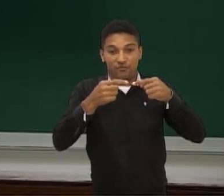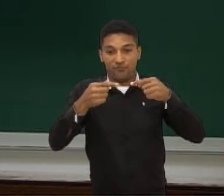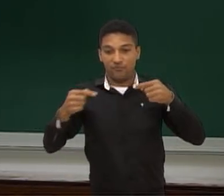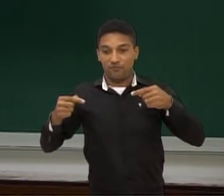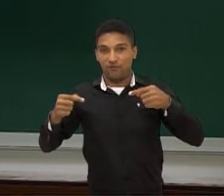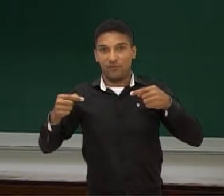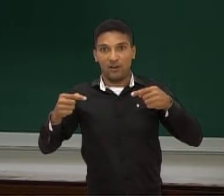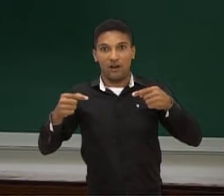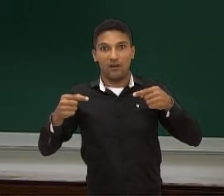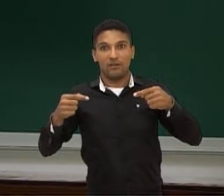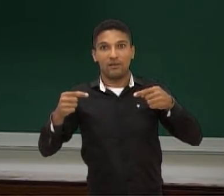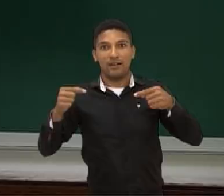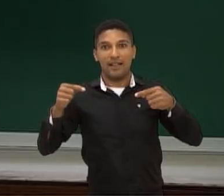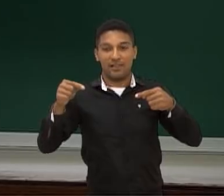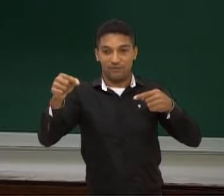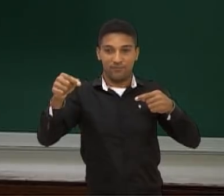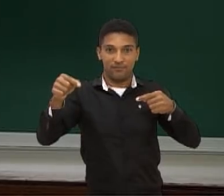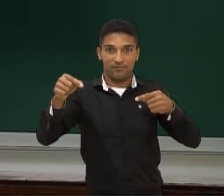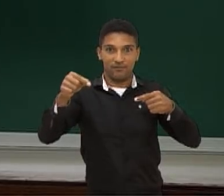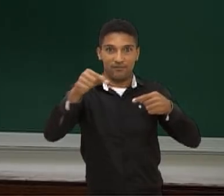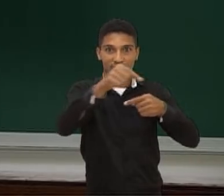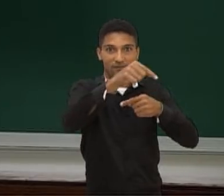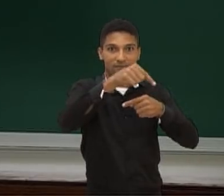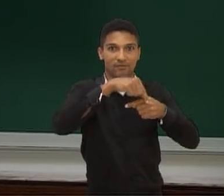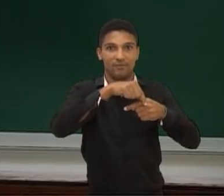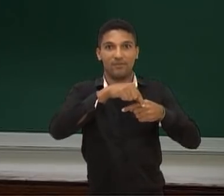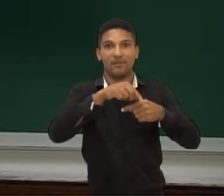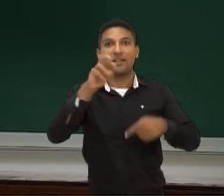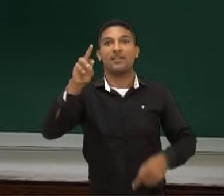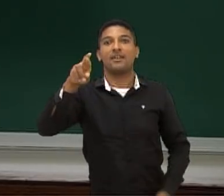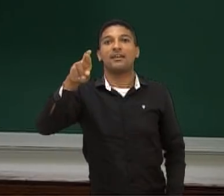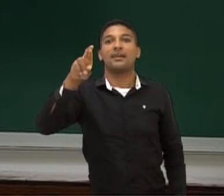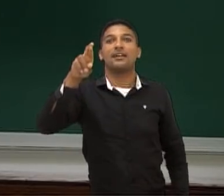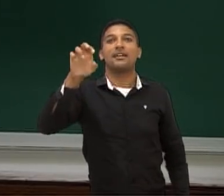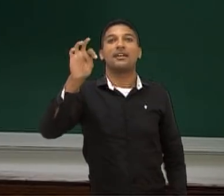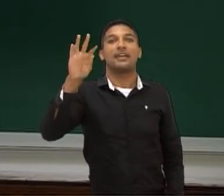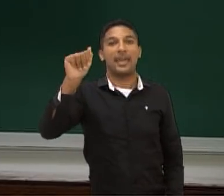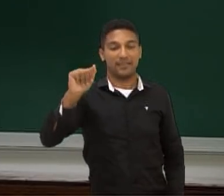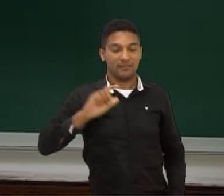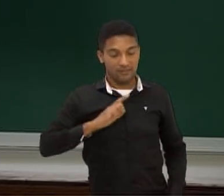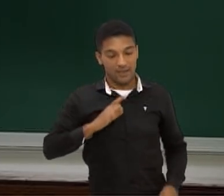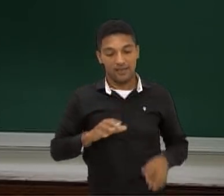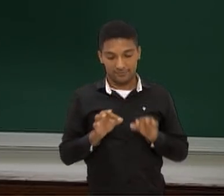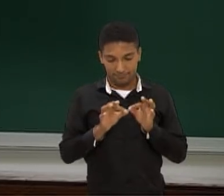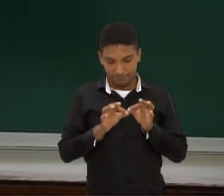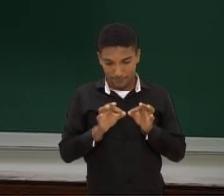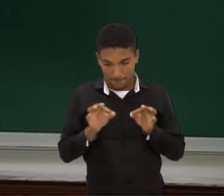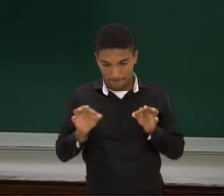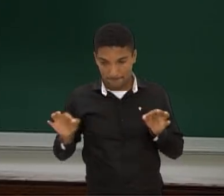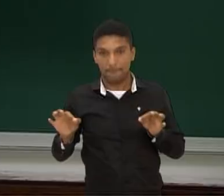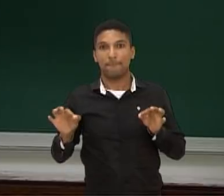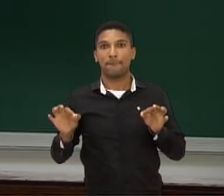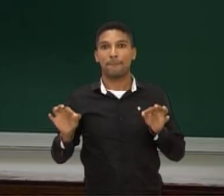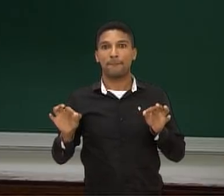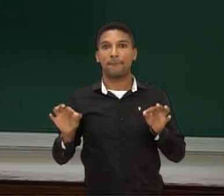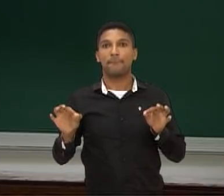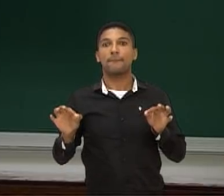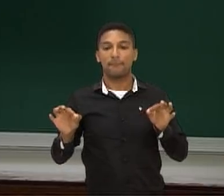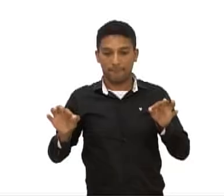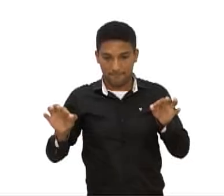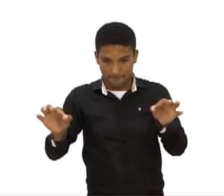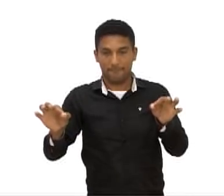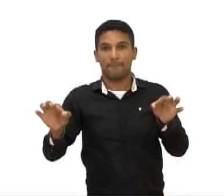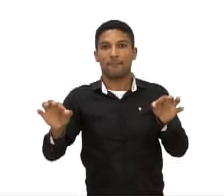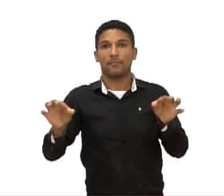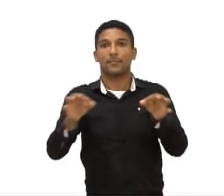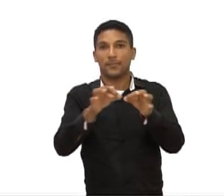que ele é convexo ou não convexo? Então, como a professora disse, ele é um polígono. Agora vamos ver. Em caso afirmativo, o